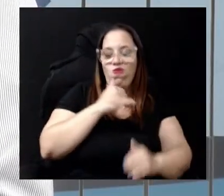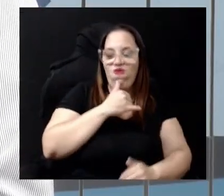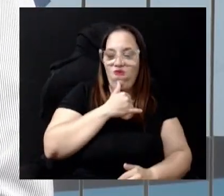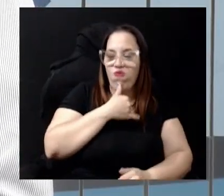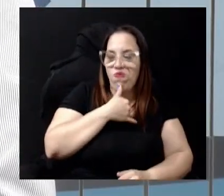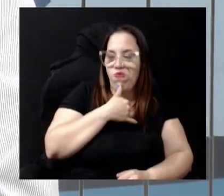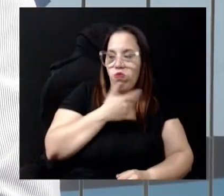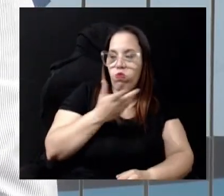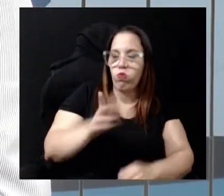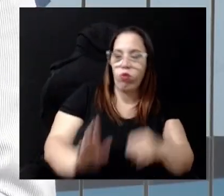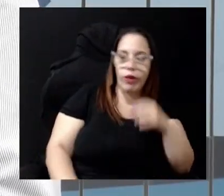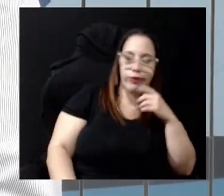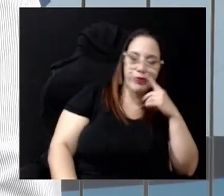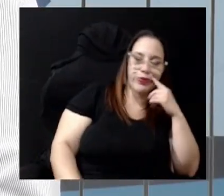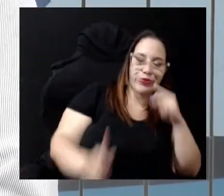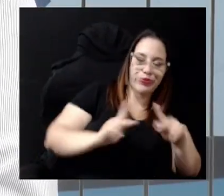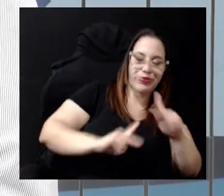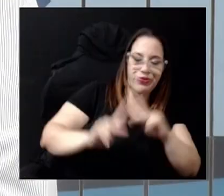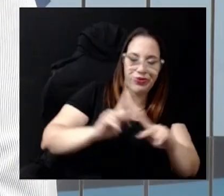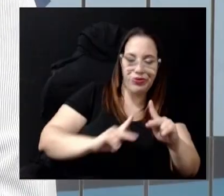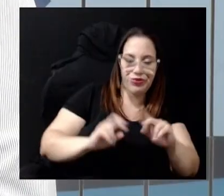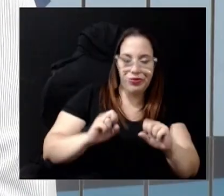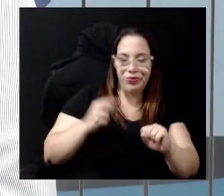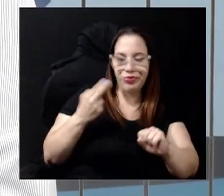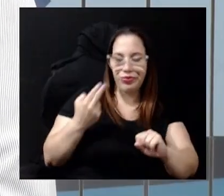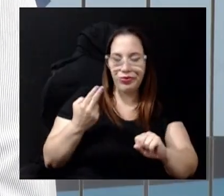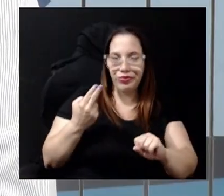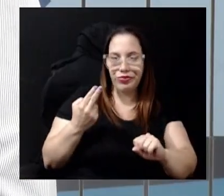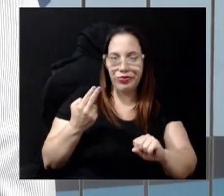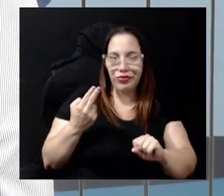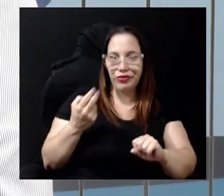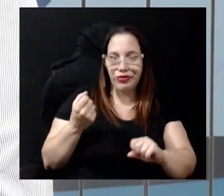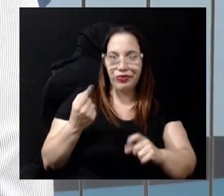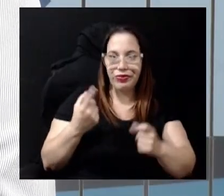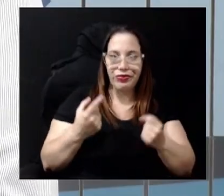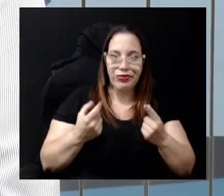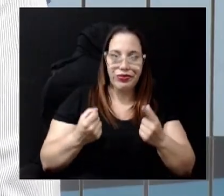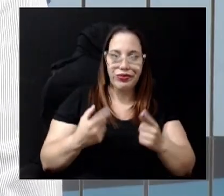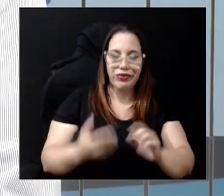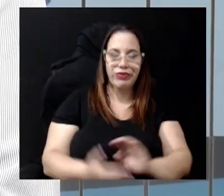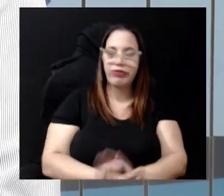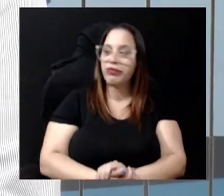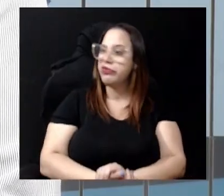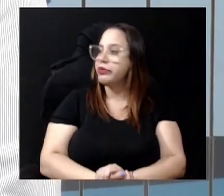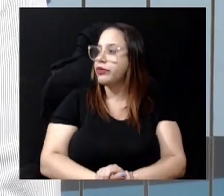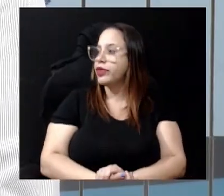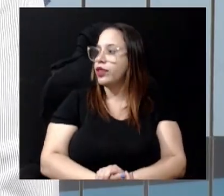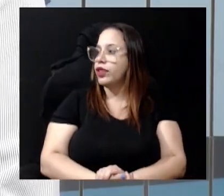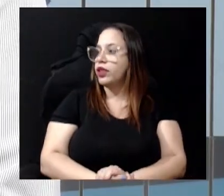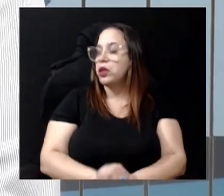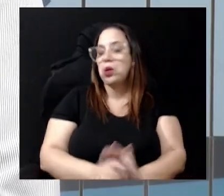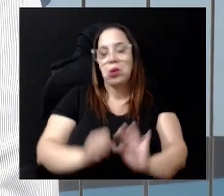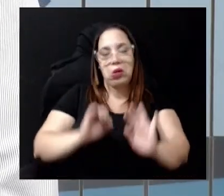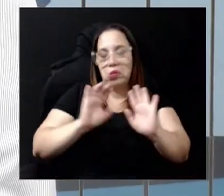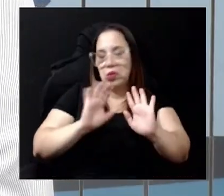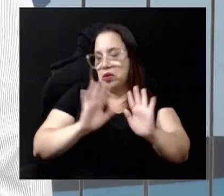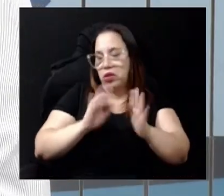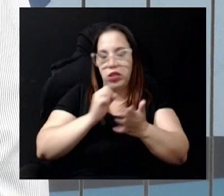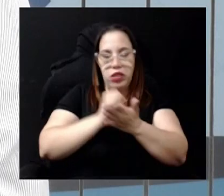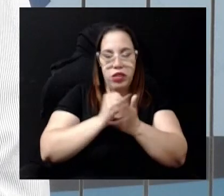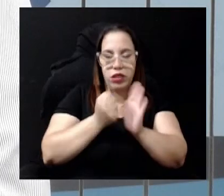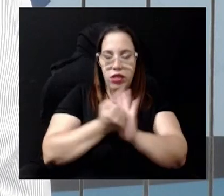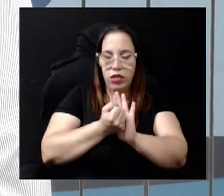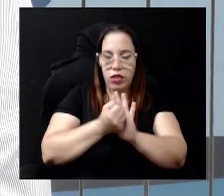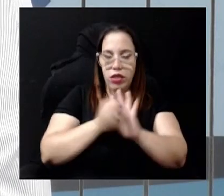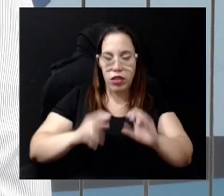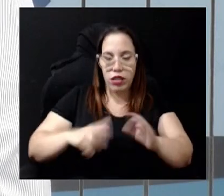da população ou parte de algumas áreas produtivas. Então, de maneira simbólica, mas que isso possa ser colocado dentro do